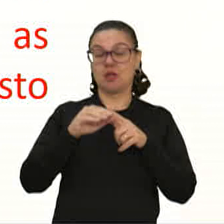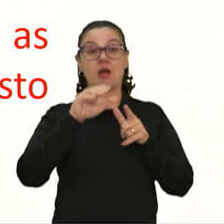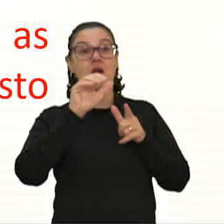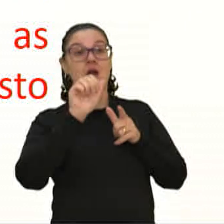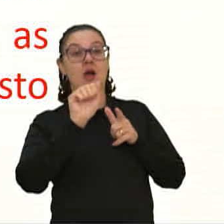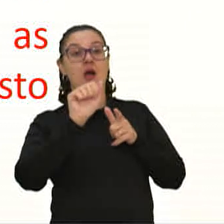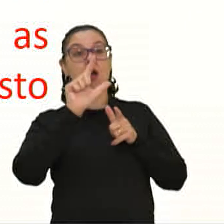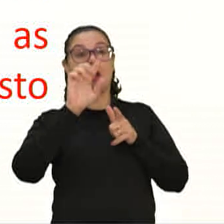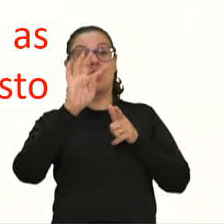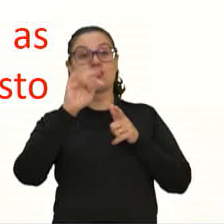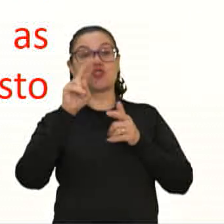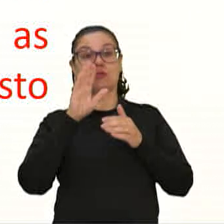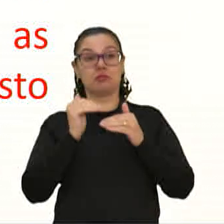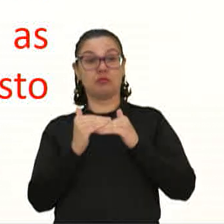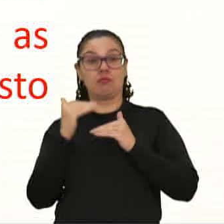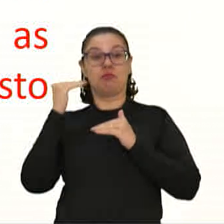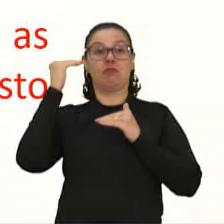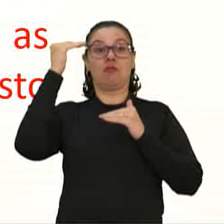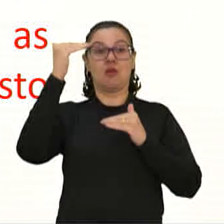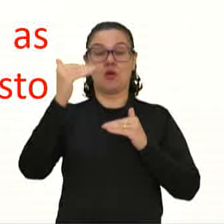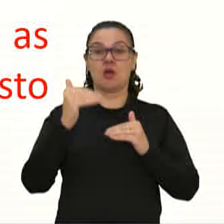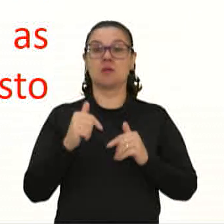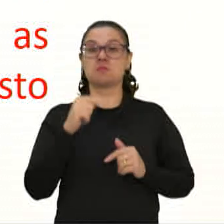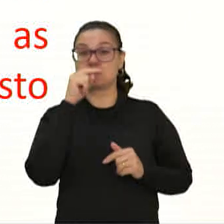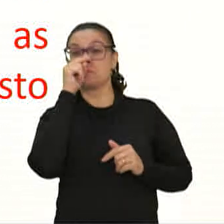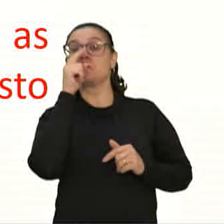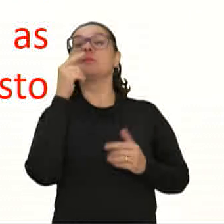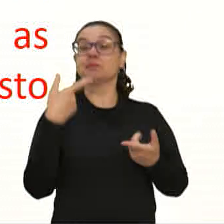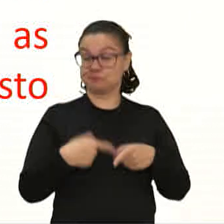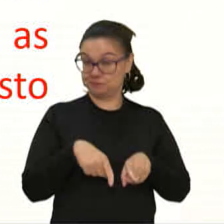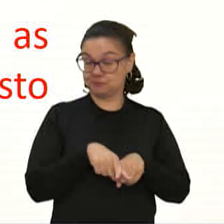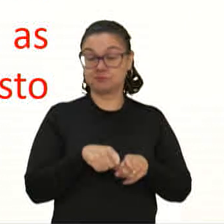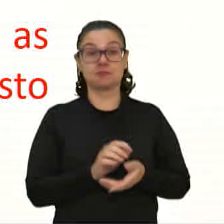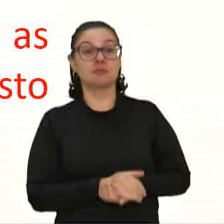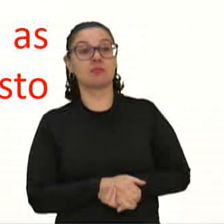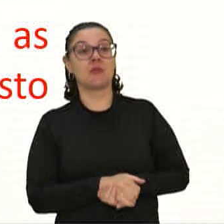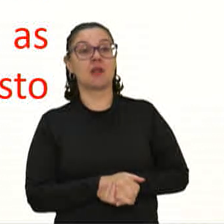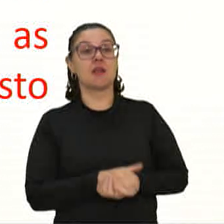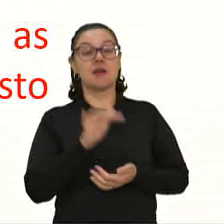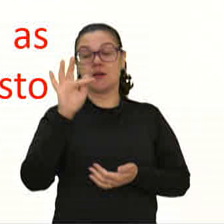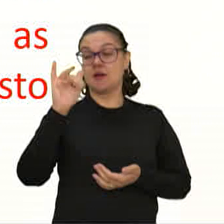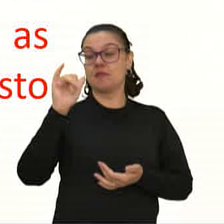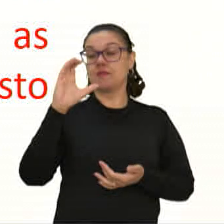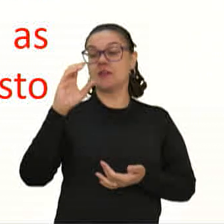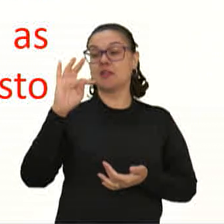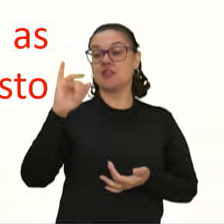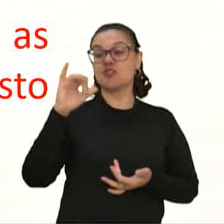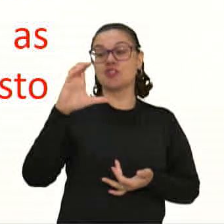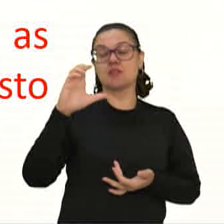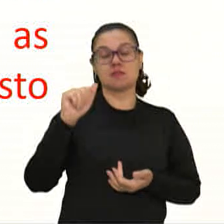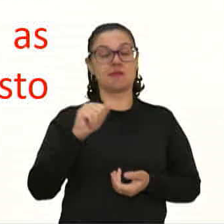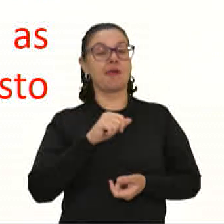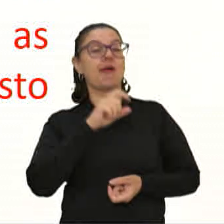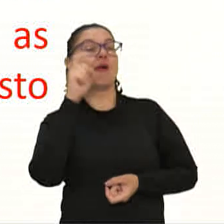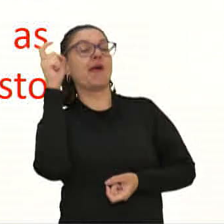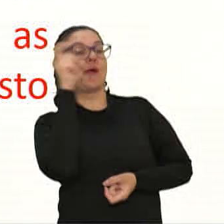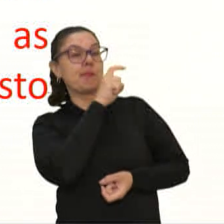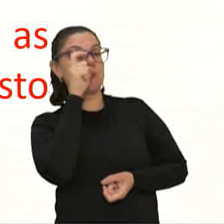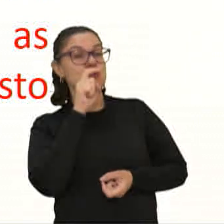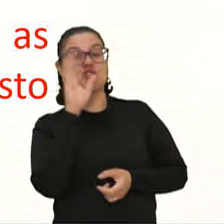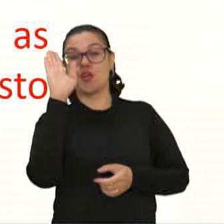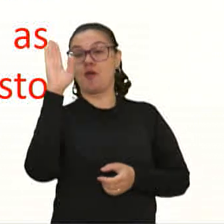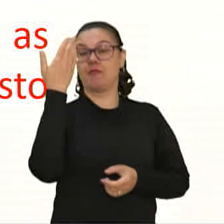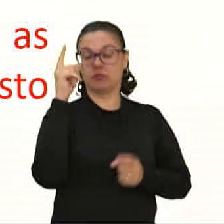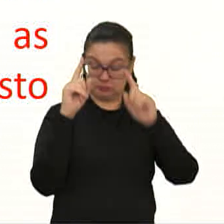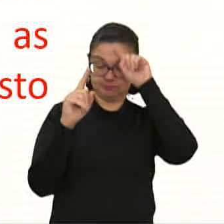altivos, alto, elevado, ufano, fictícia, ilusória, falsa, inventada,